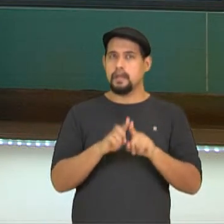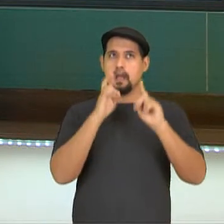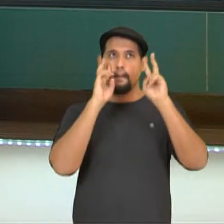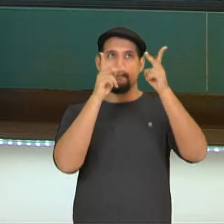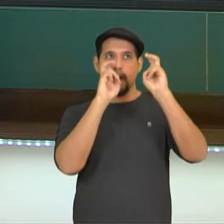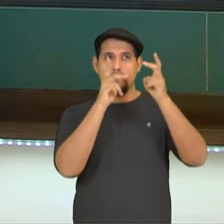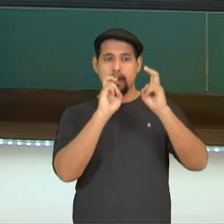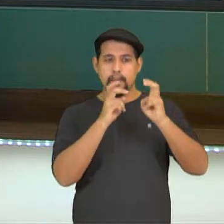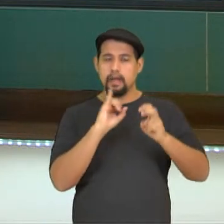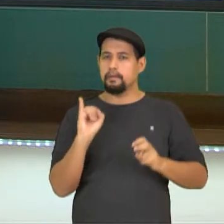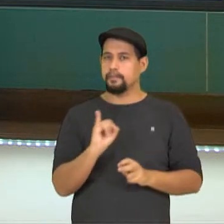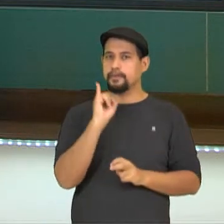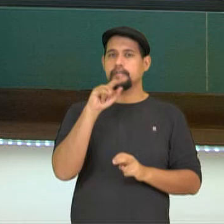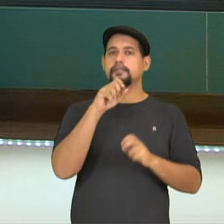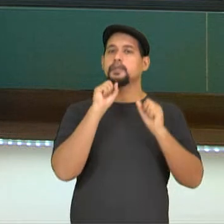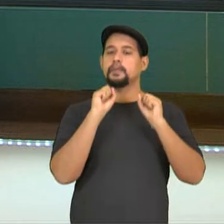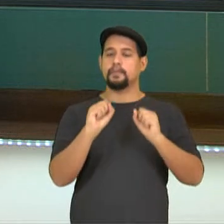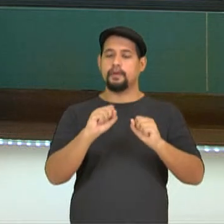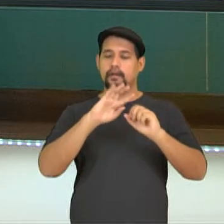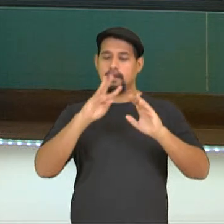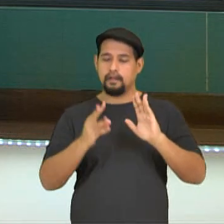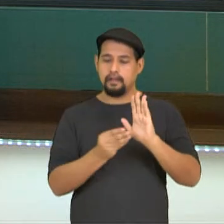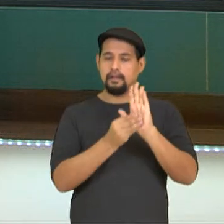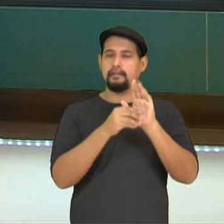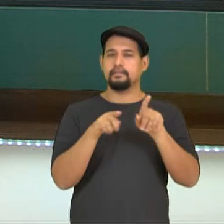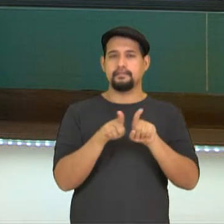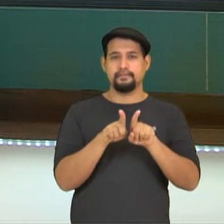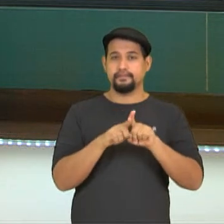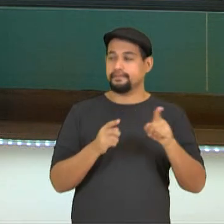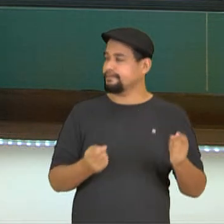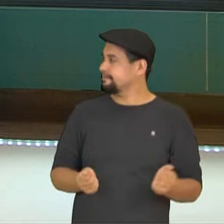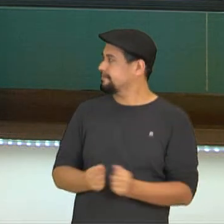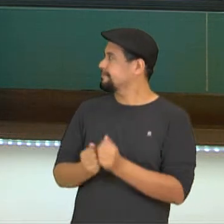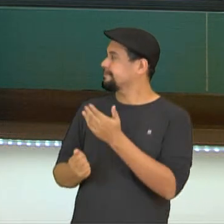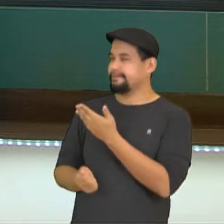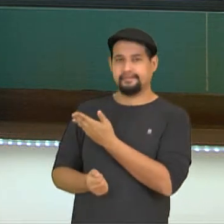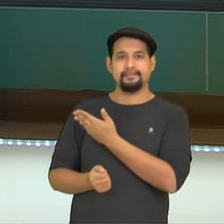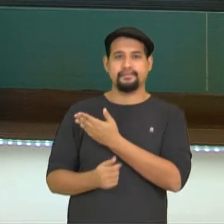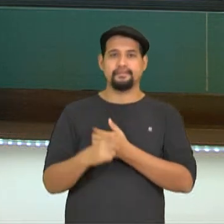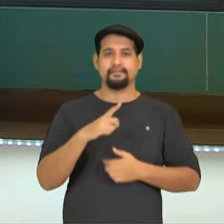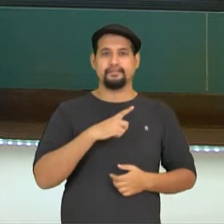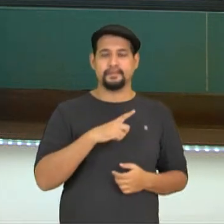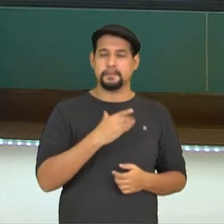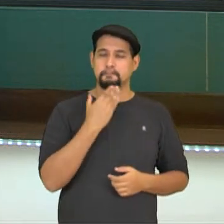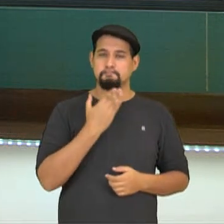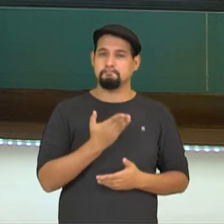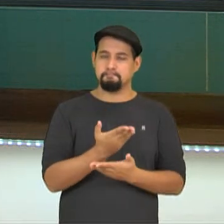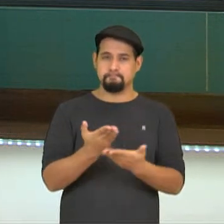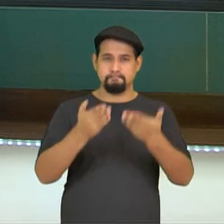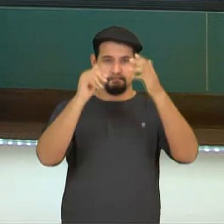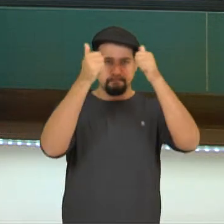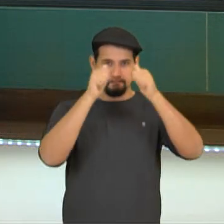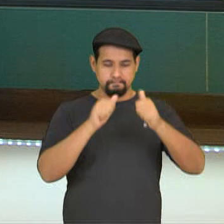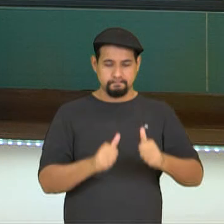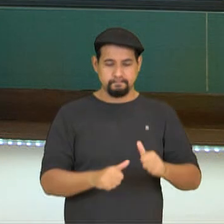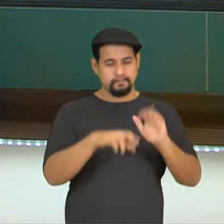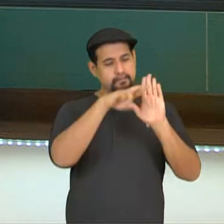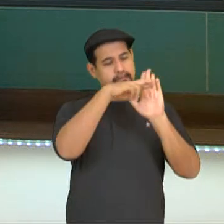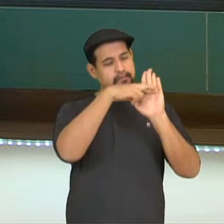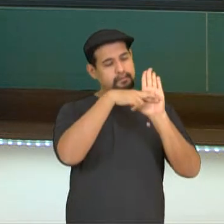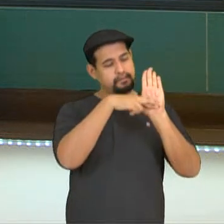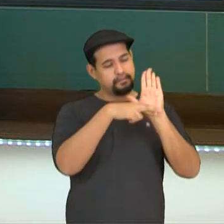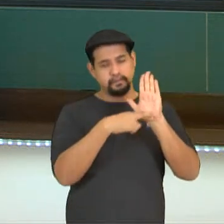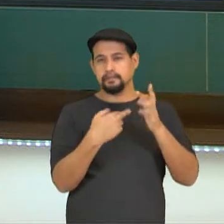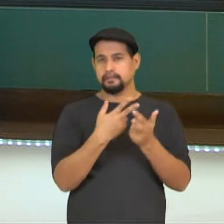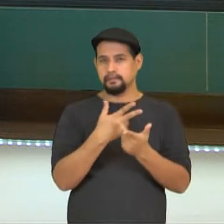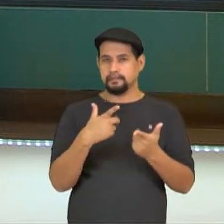observação importante que você pode acrescentar aqui, né, nesse item, né, em que pedia para você analisar alguma regra, algo em